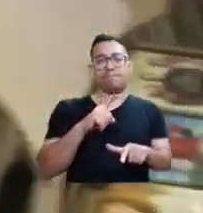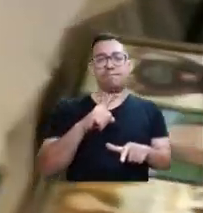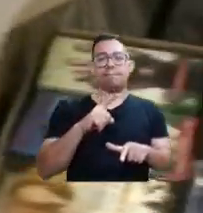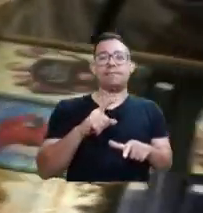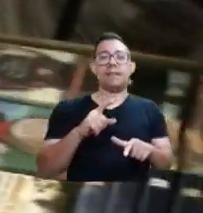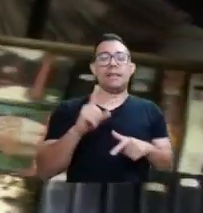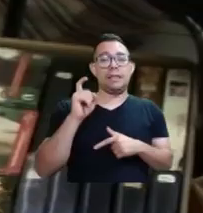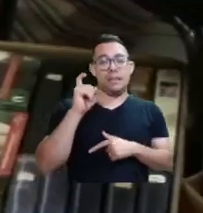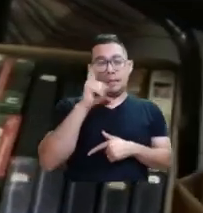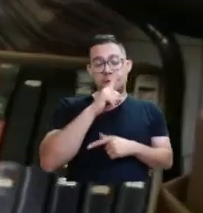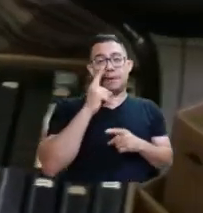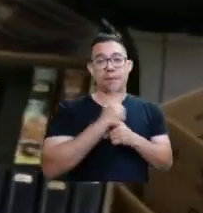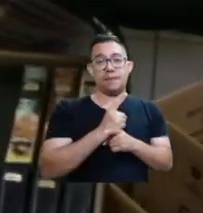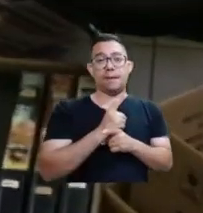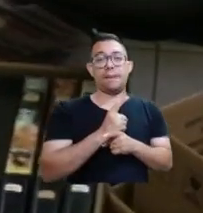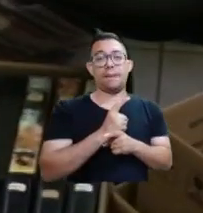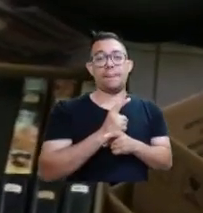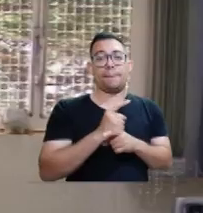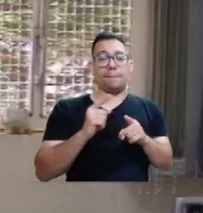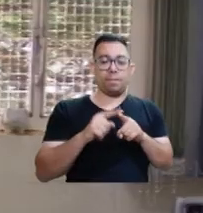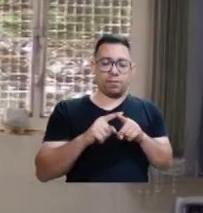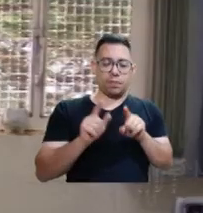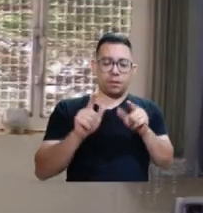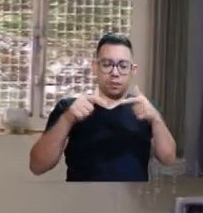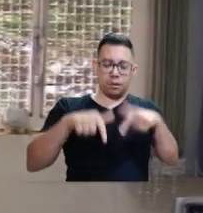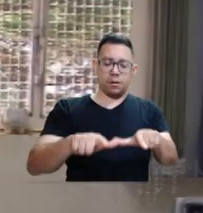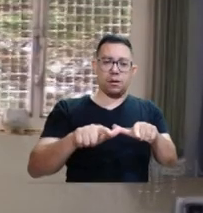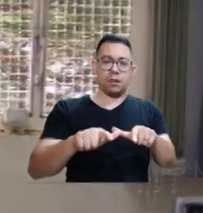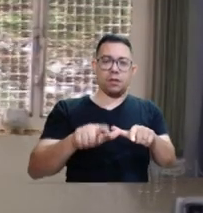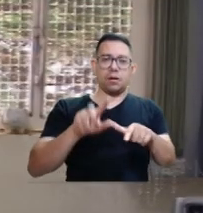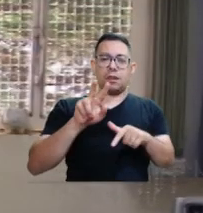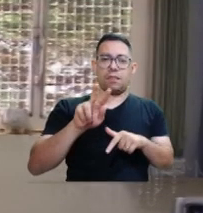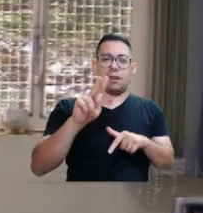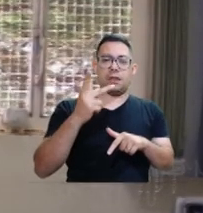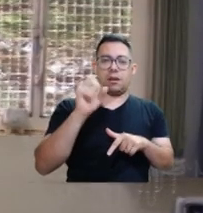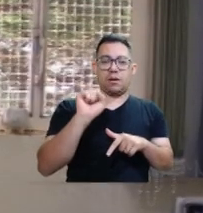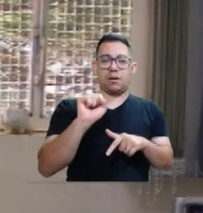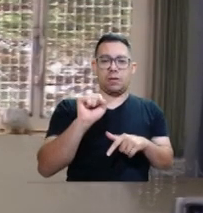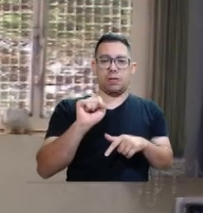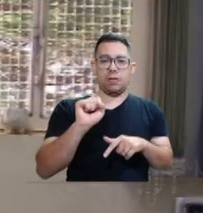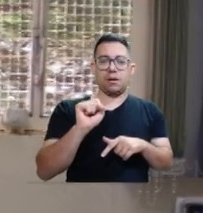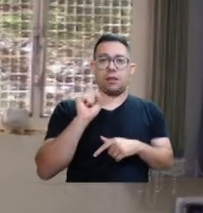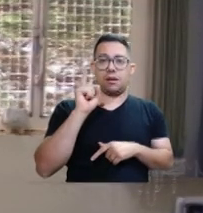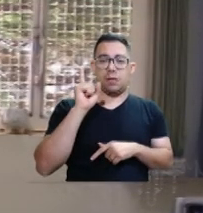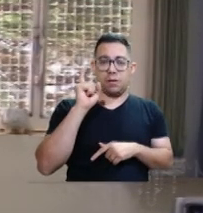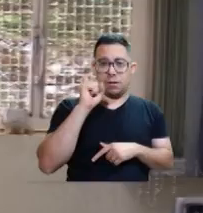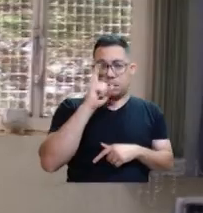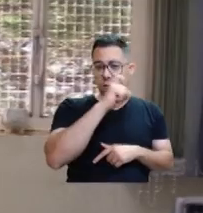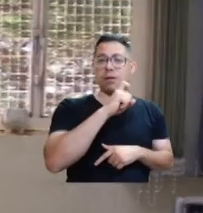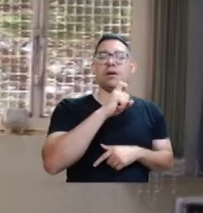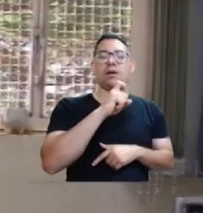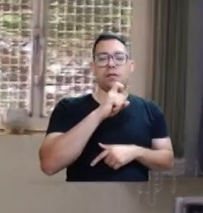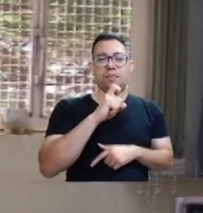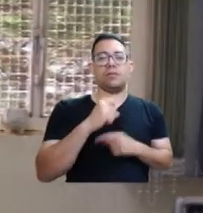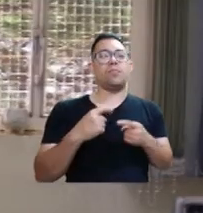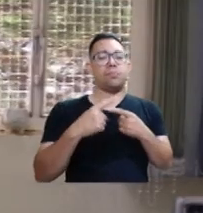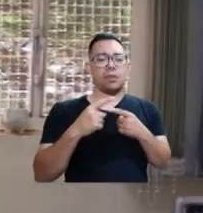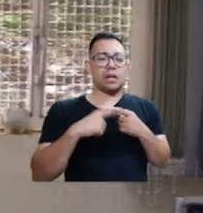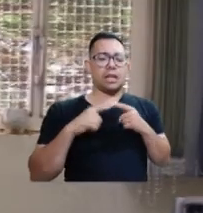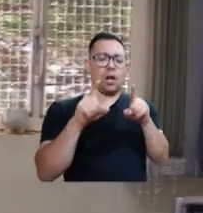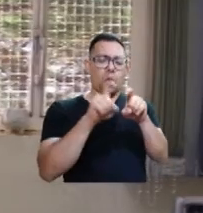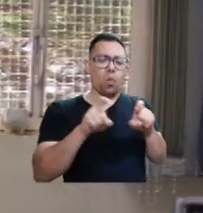já não são tão fáceis de encontrar, né, em bom estado, que estejam funcionando. Conjugar aparelhos de VHS com a